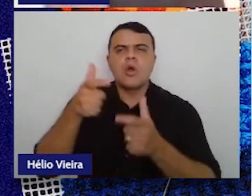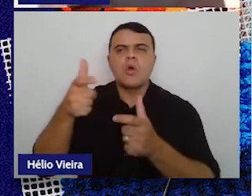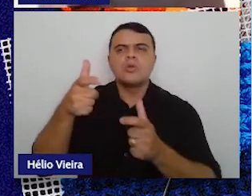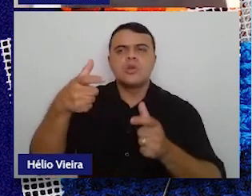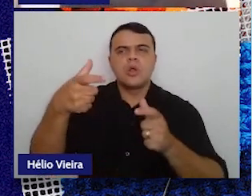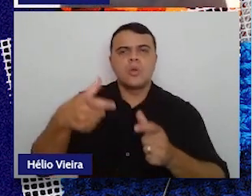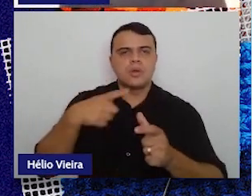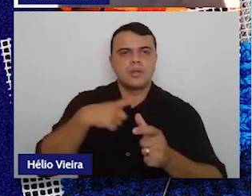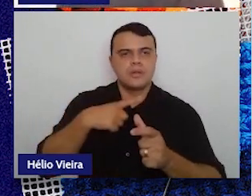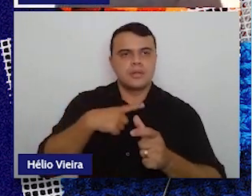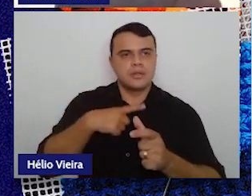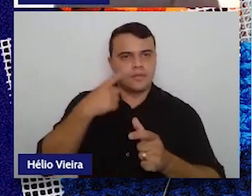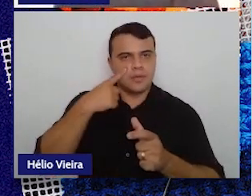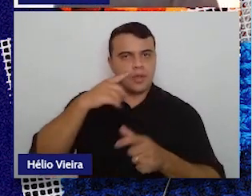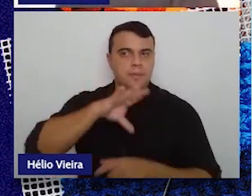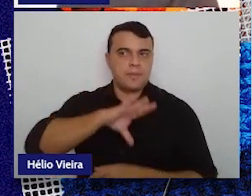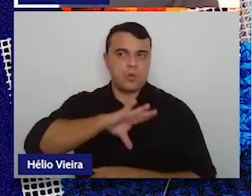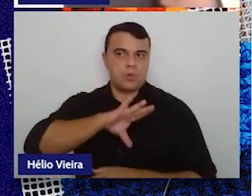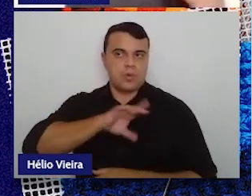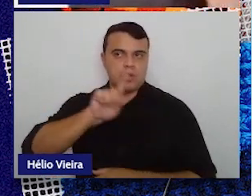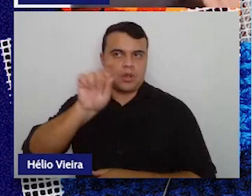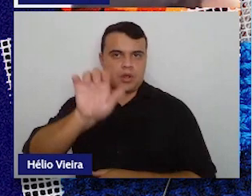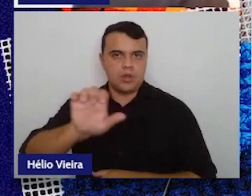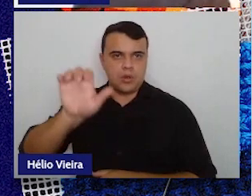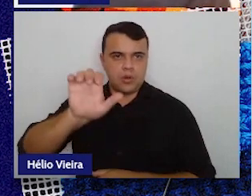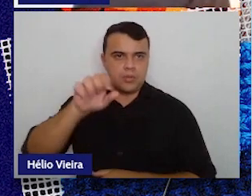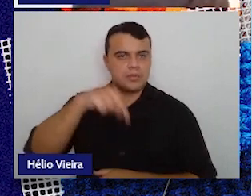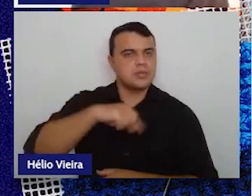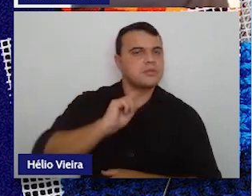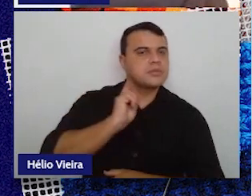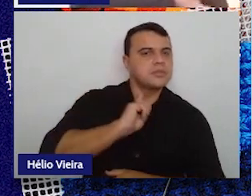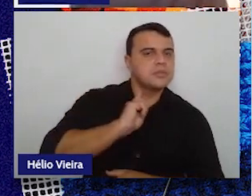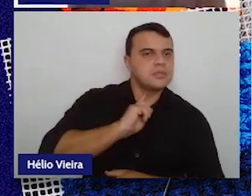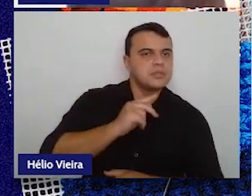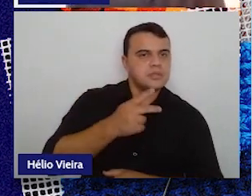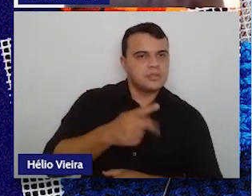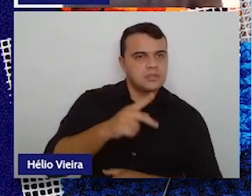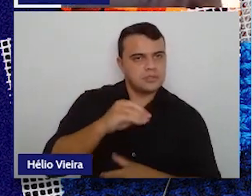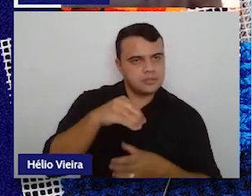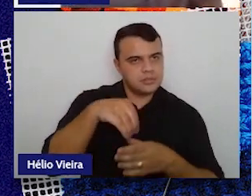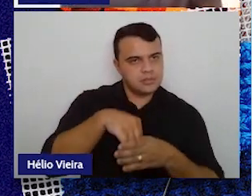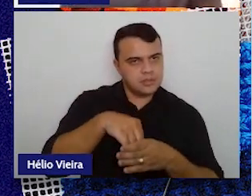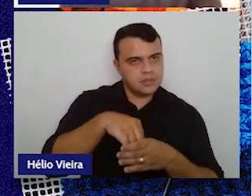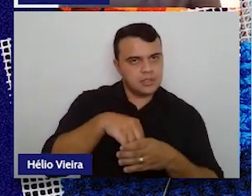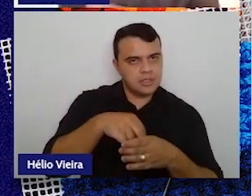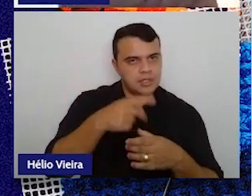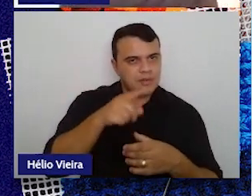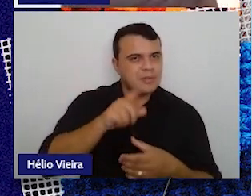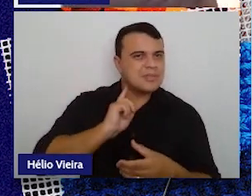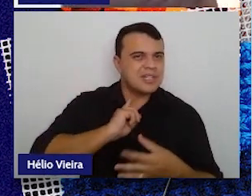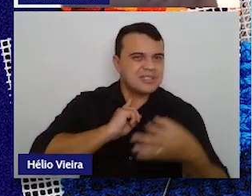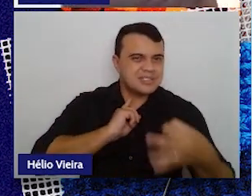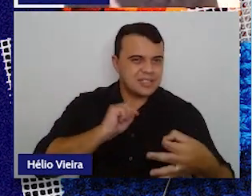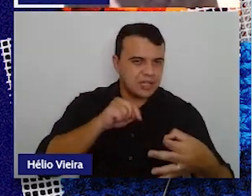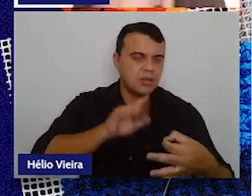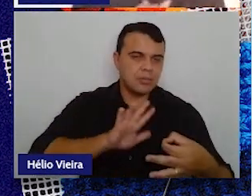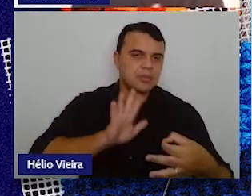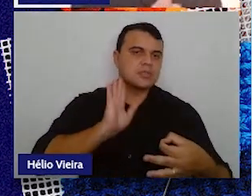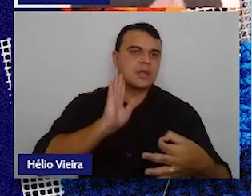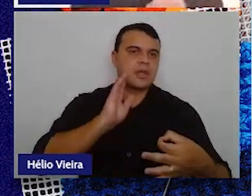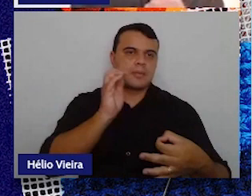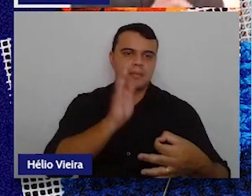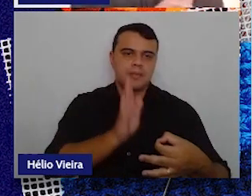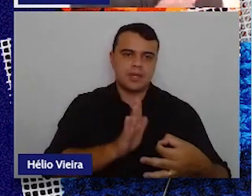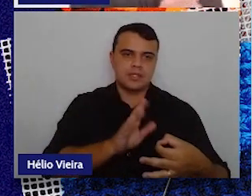localizados? Portugal, na Europa, Minas Gerais, aqui não está exatamente em Minas Gerais, mas no Brasil, com a